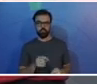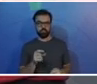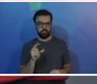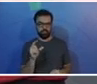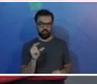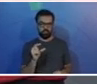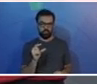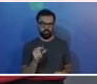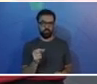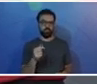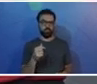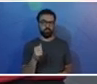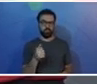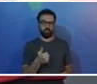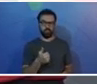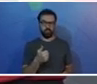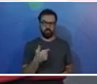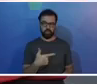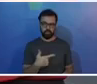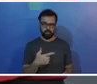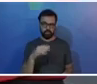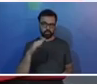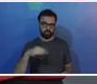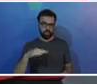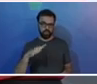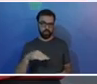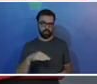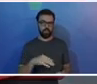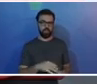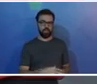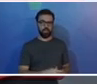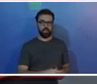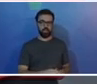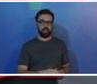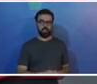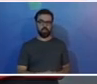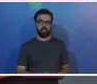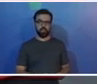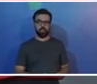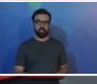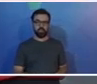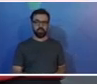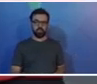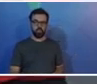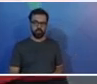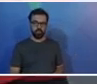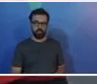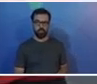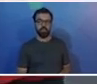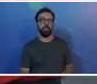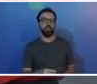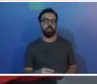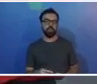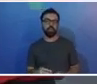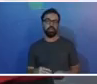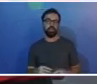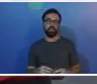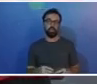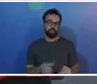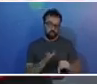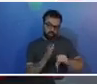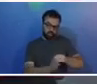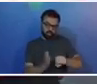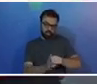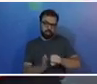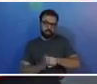sobrevivência, 17, diminuiu, o pedacinho é menor do valor do arroz. Mesma coisa no